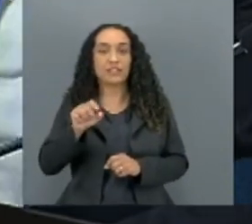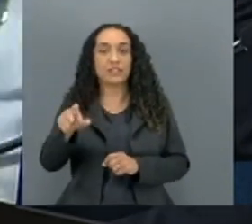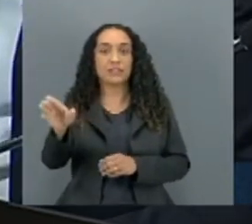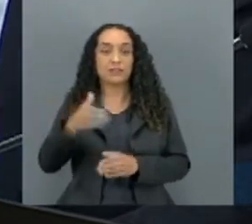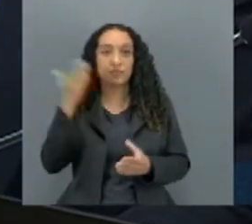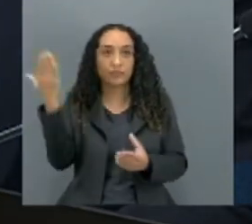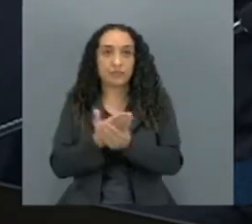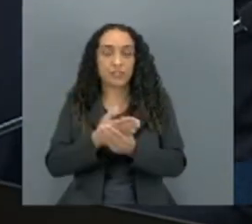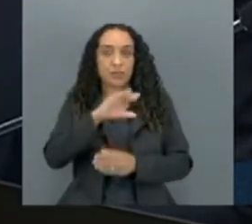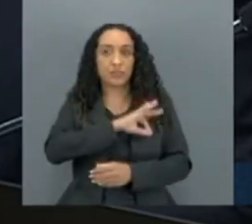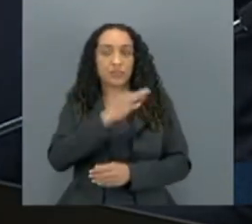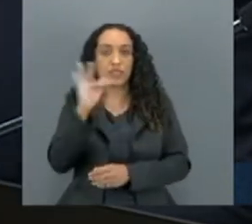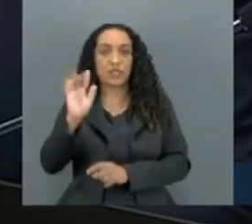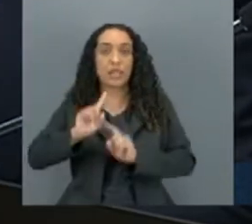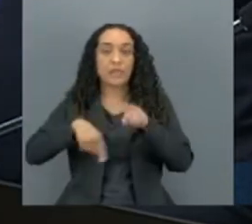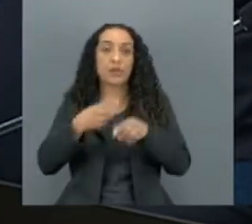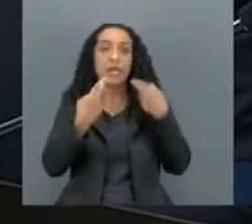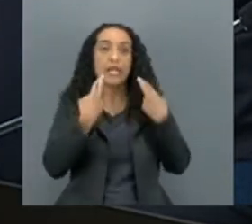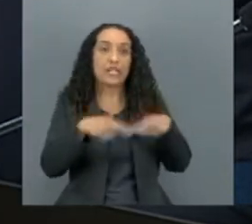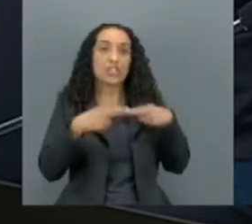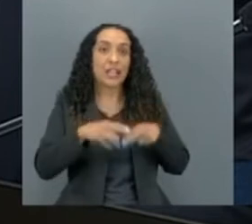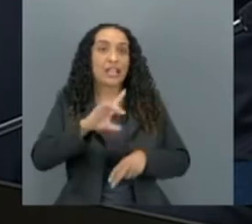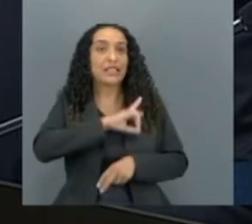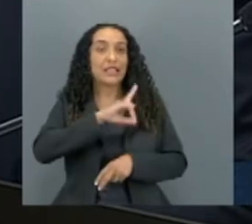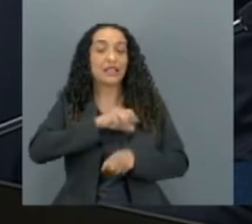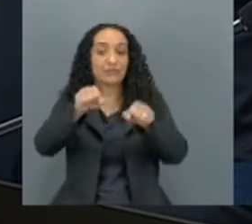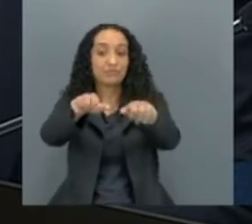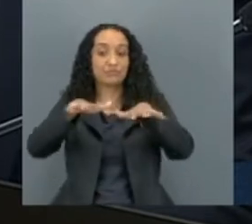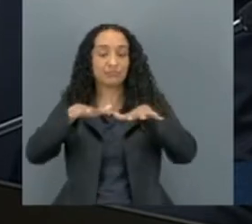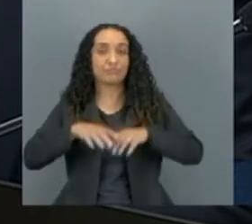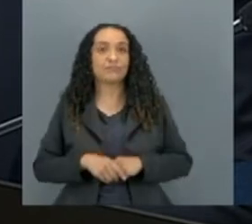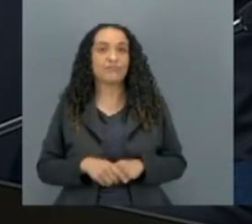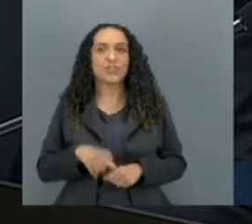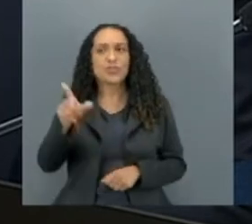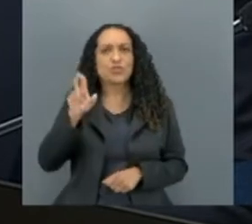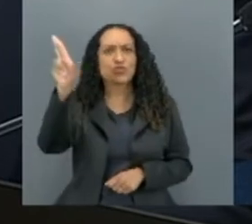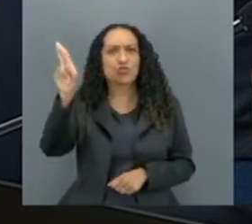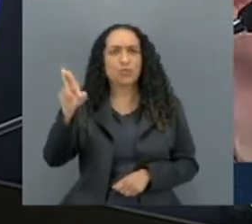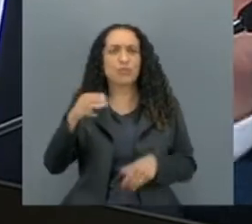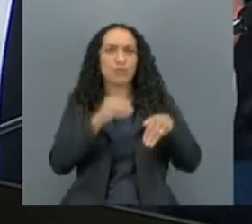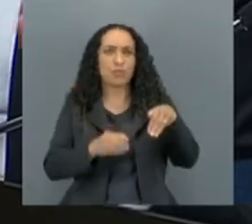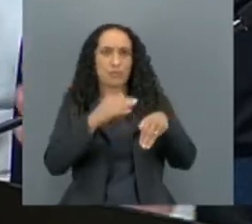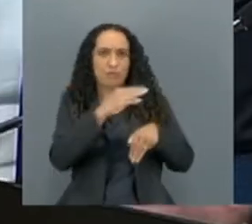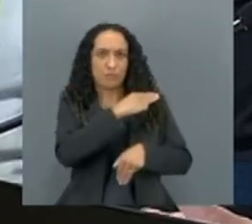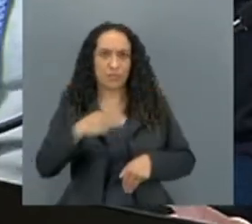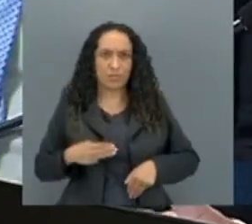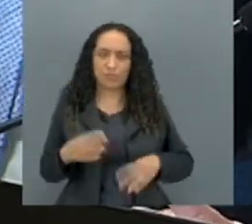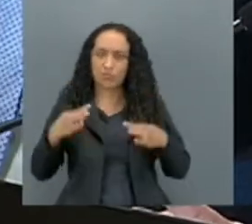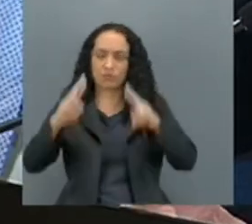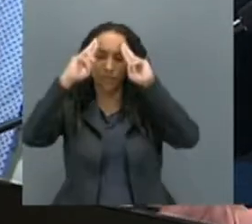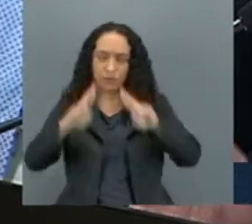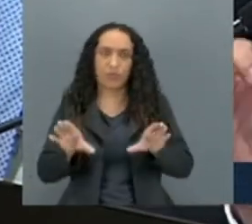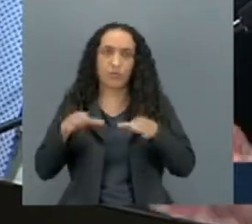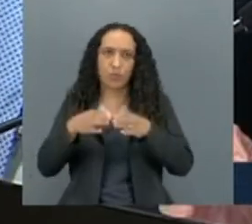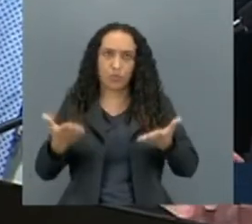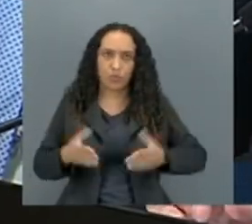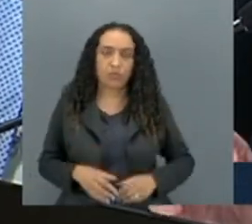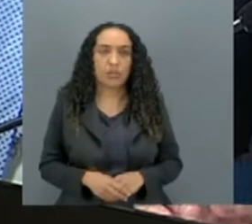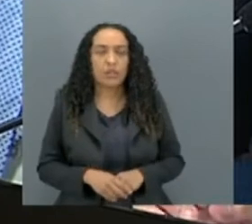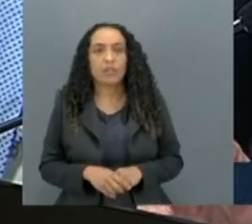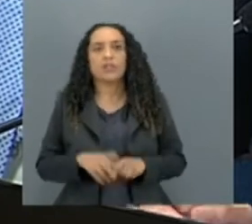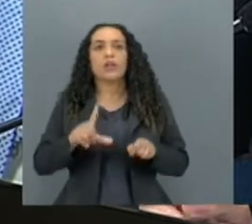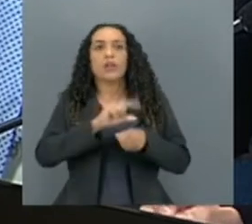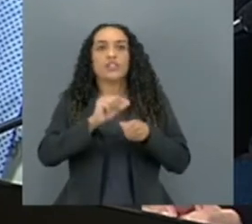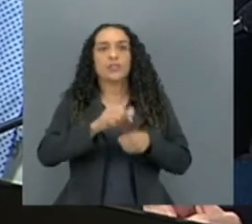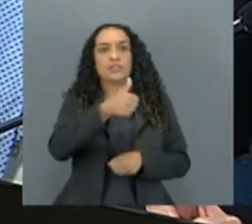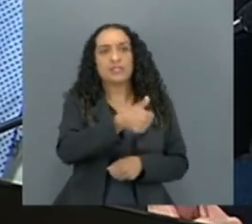Polícia Federal após criticar delegado em plenário. E o senhor, ministro, com todo respeito à sua equipe aqui, segundo o